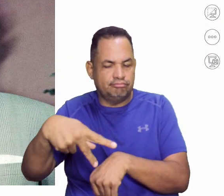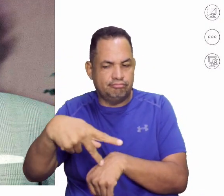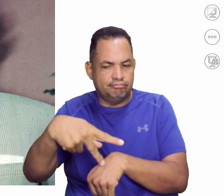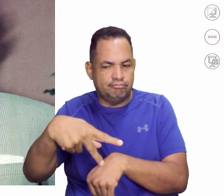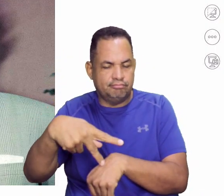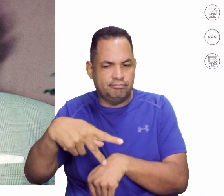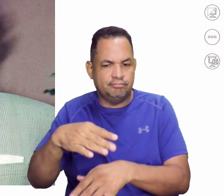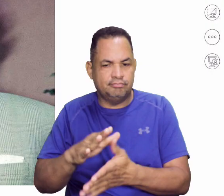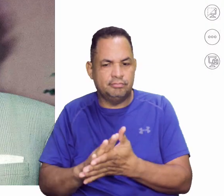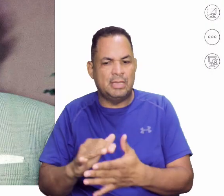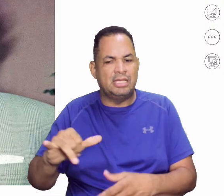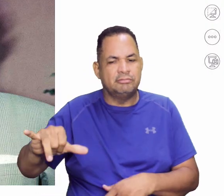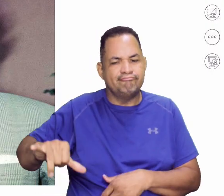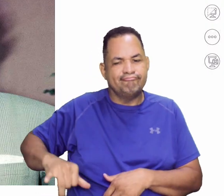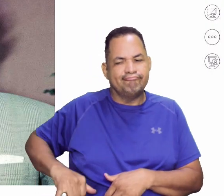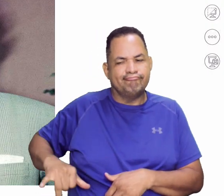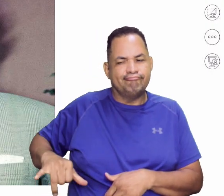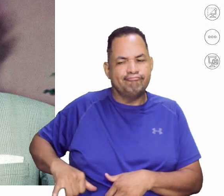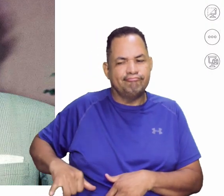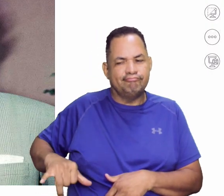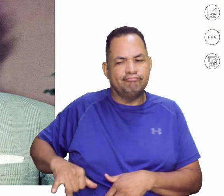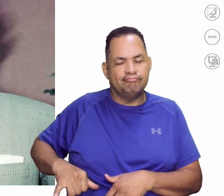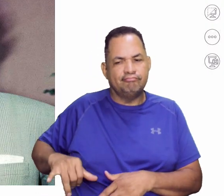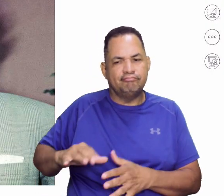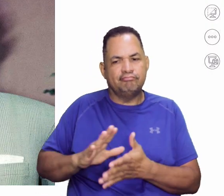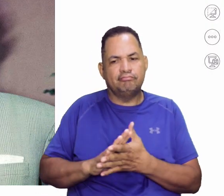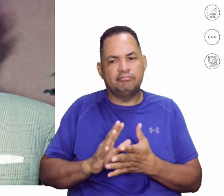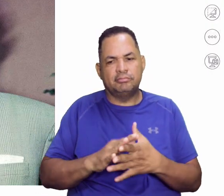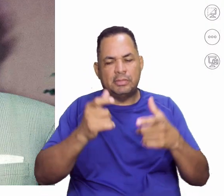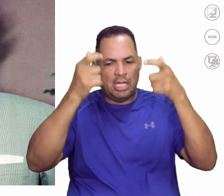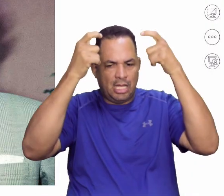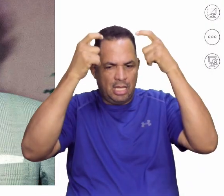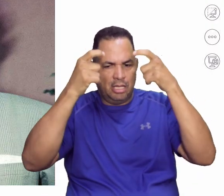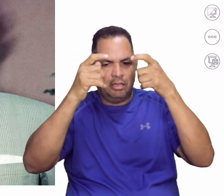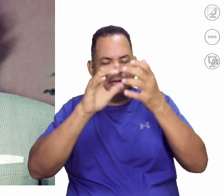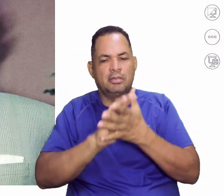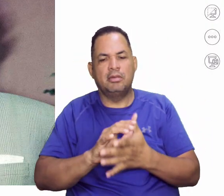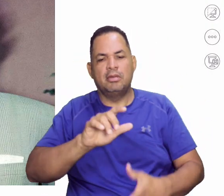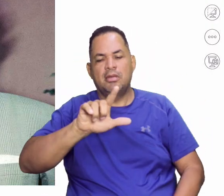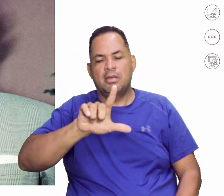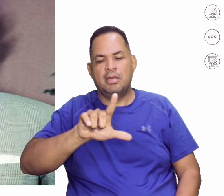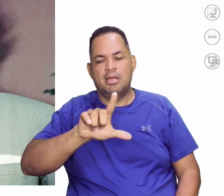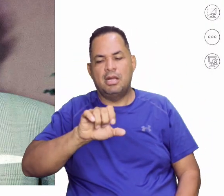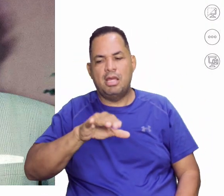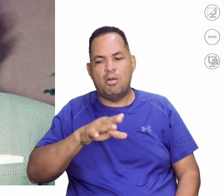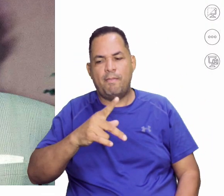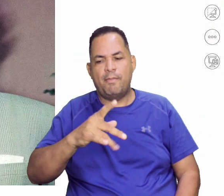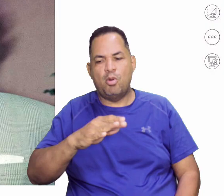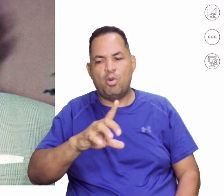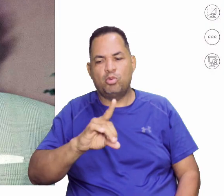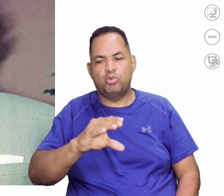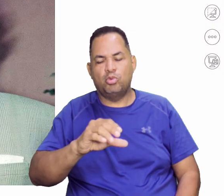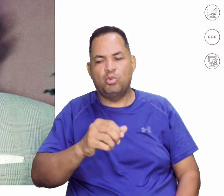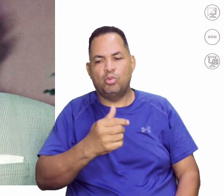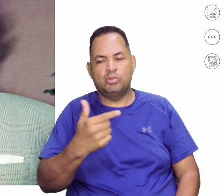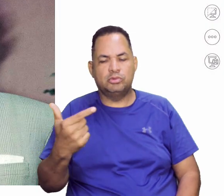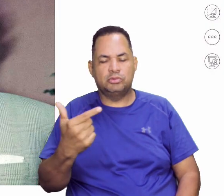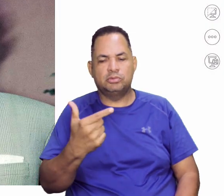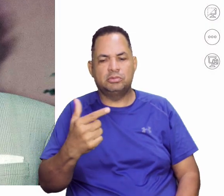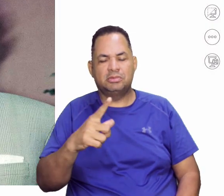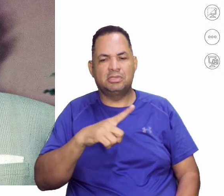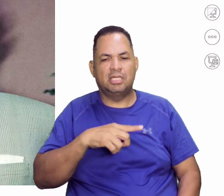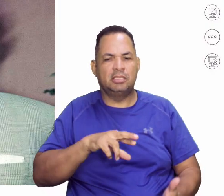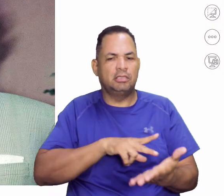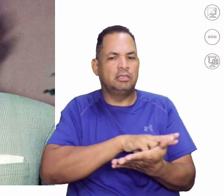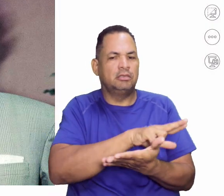o Congo vai sofrer bastante na mão de um rei chamado Leopoldo II. Pessoal, há vários filmes sobre